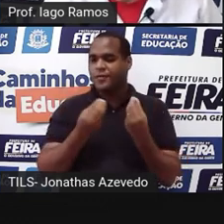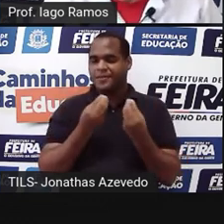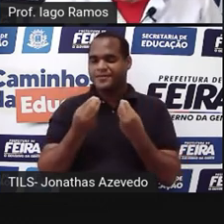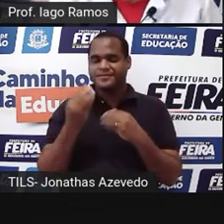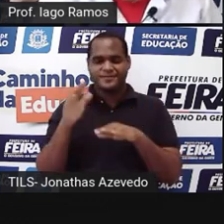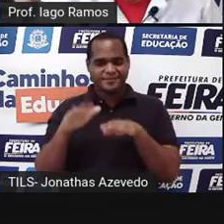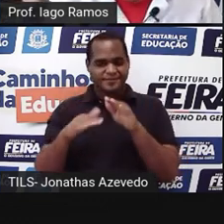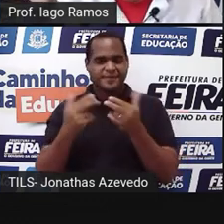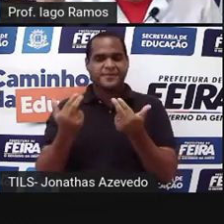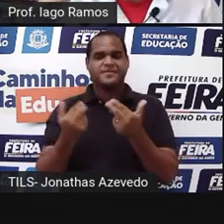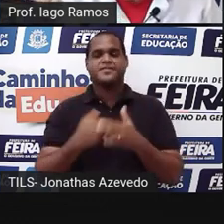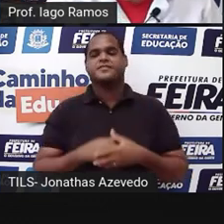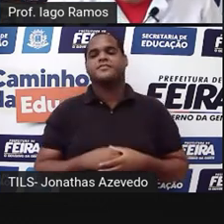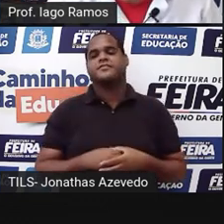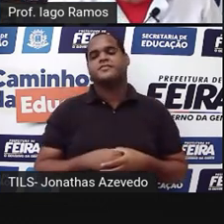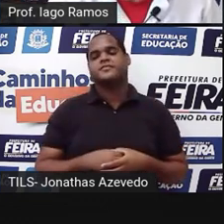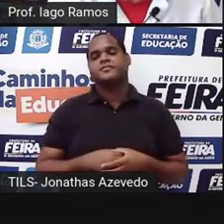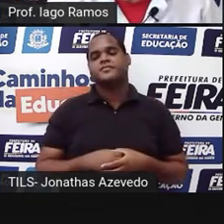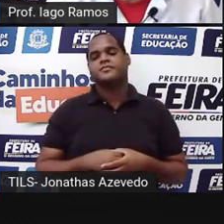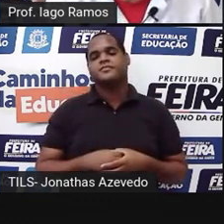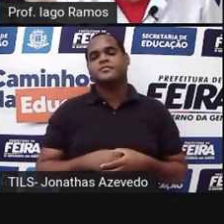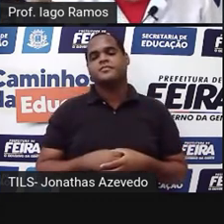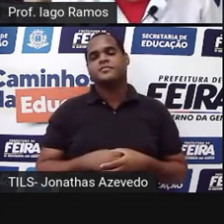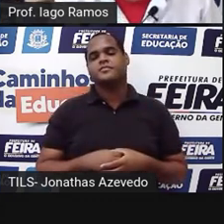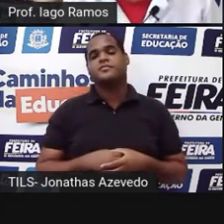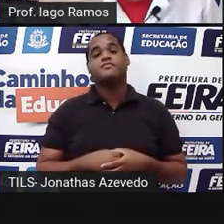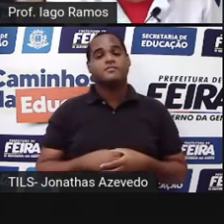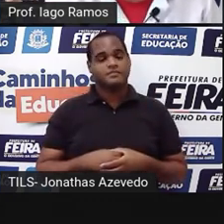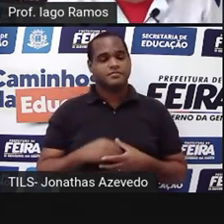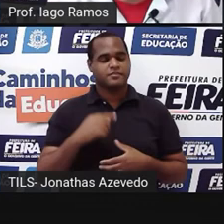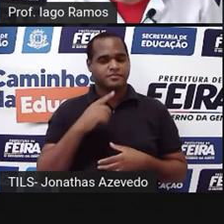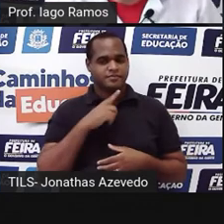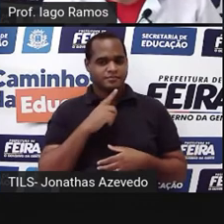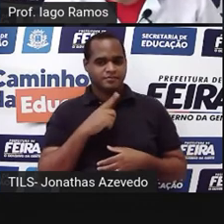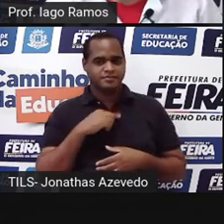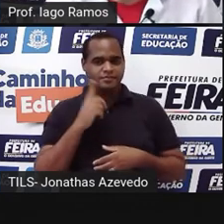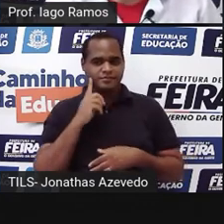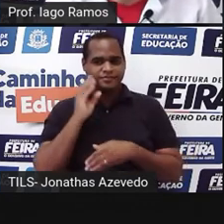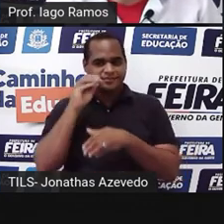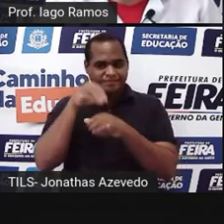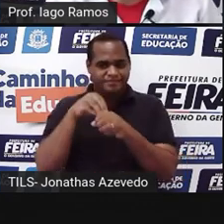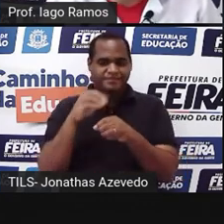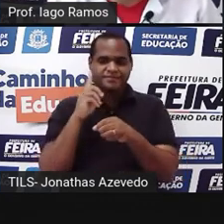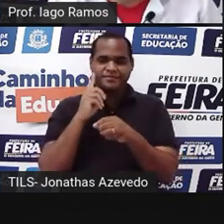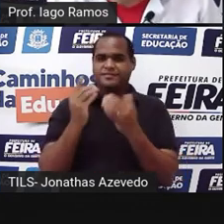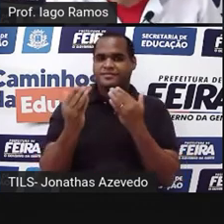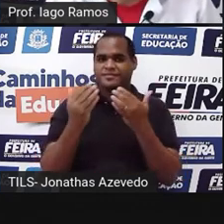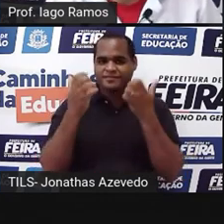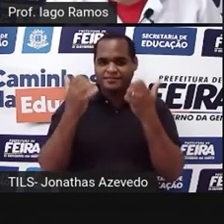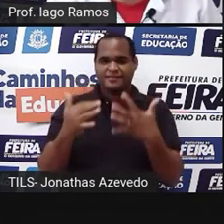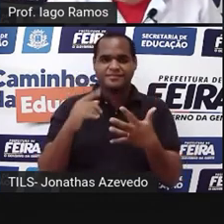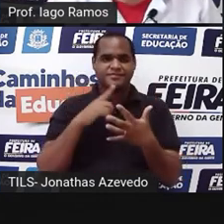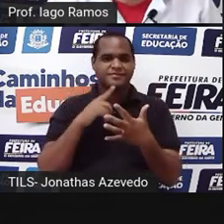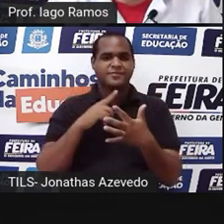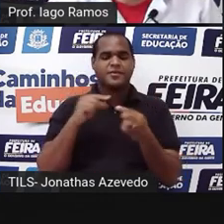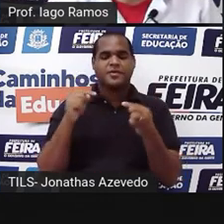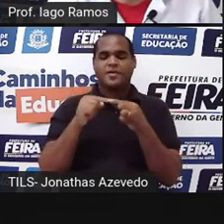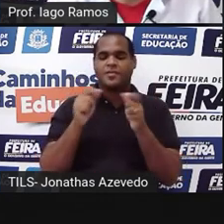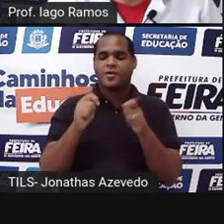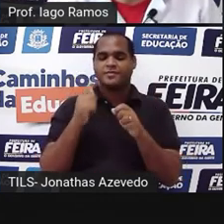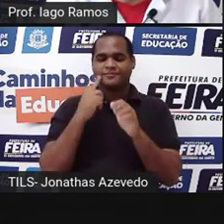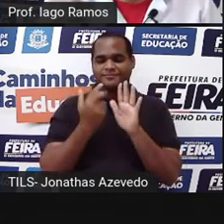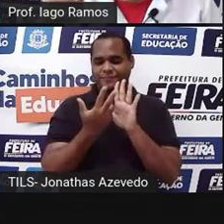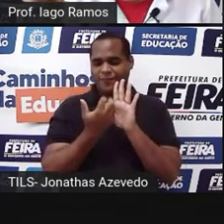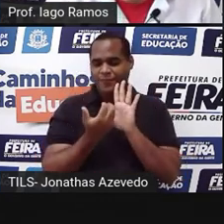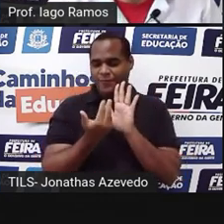bom? Sendo eles proporcionais, os ângulos internos correspondentes com a mesma medida, a gente tem